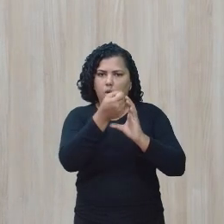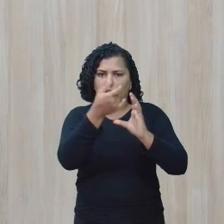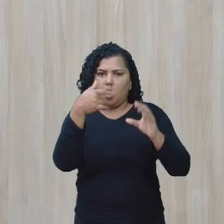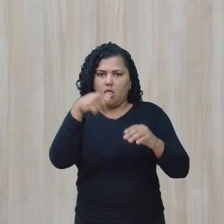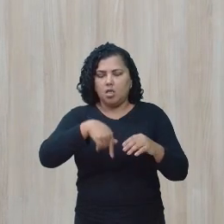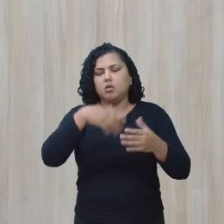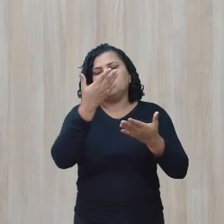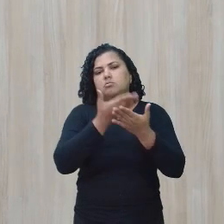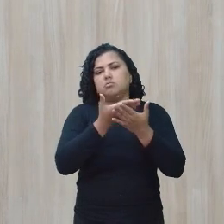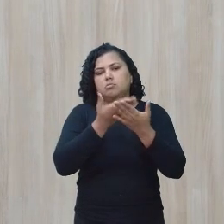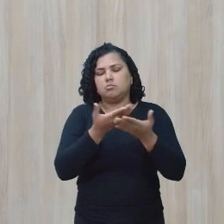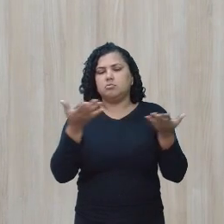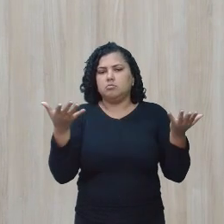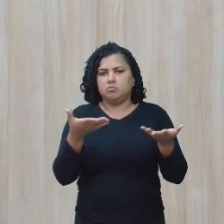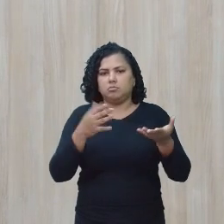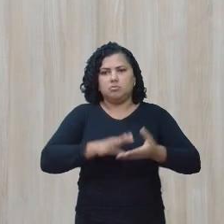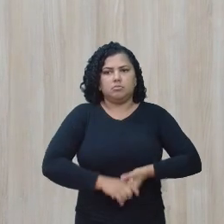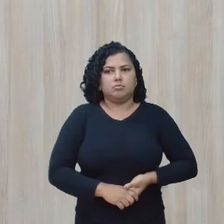Seguindo.